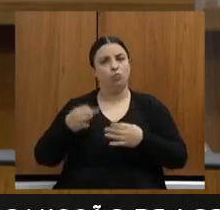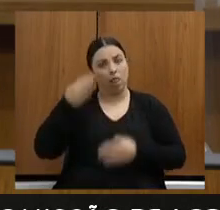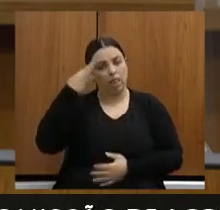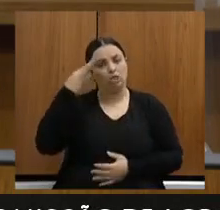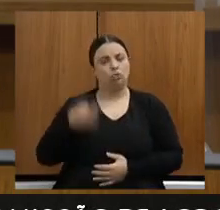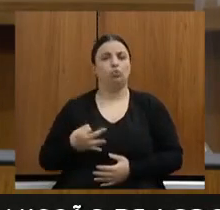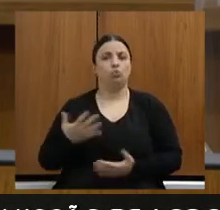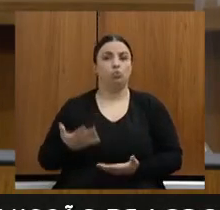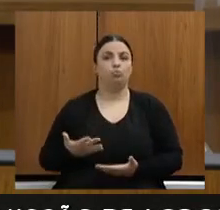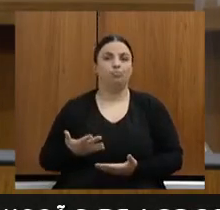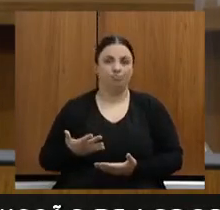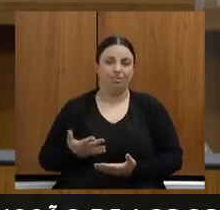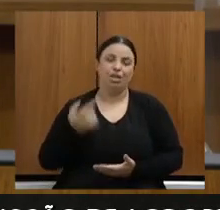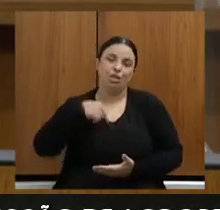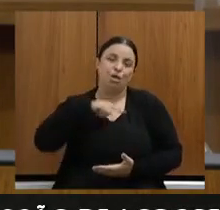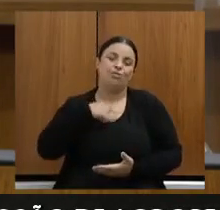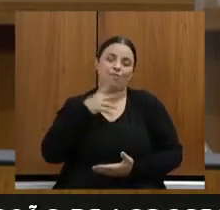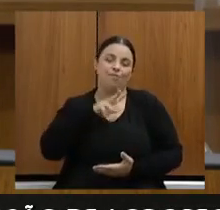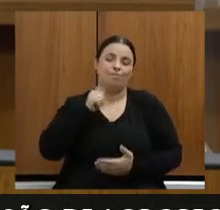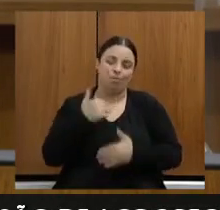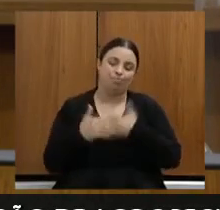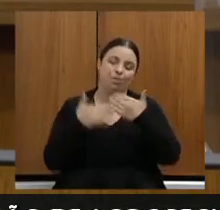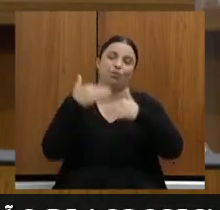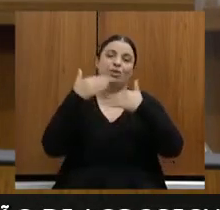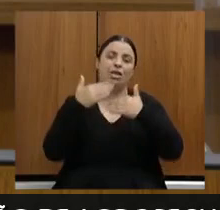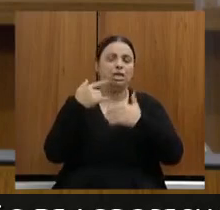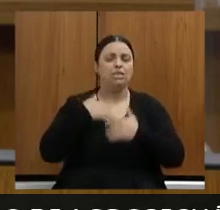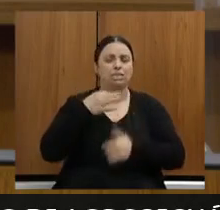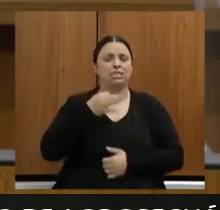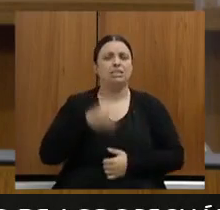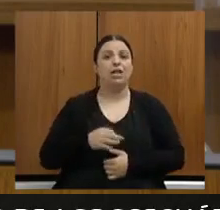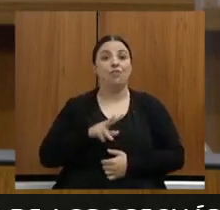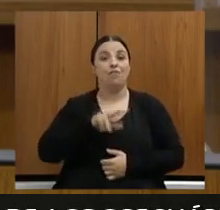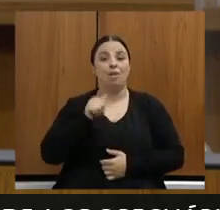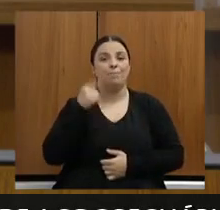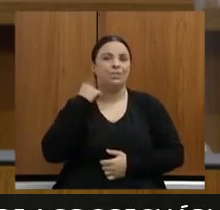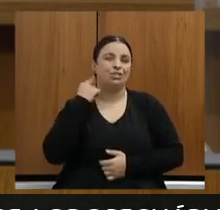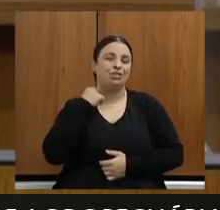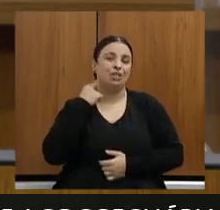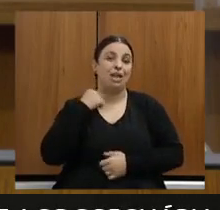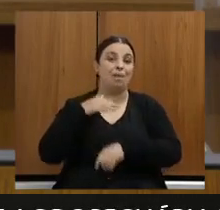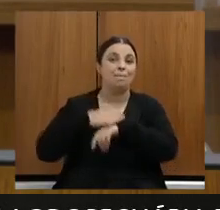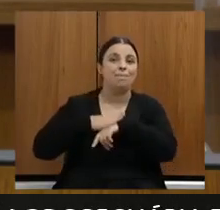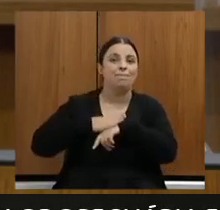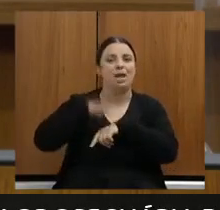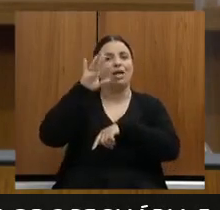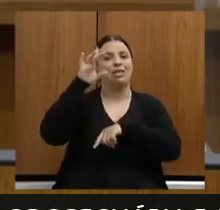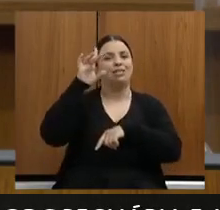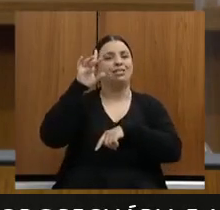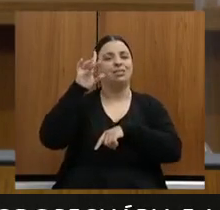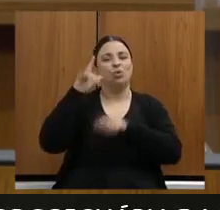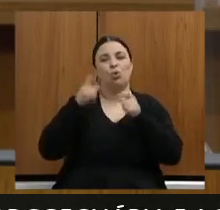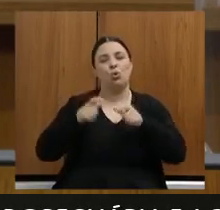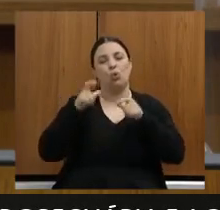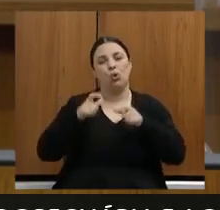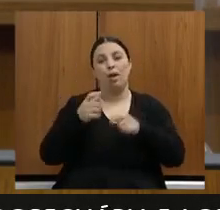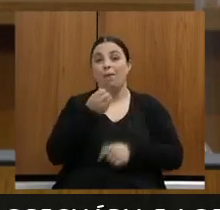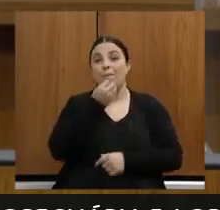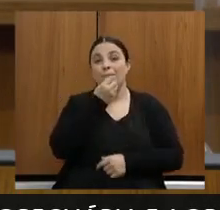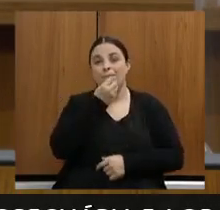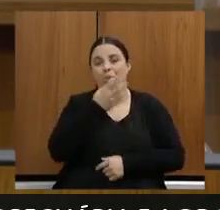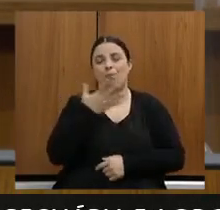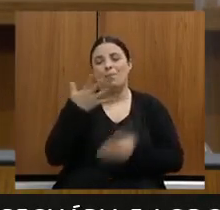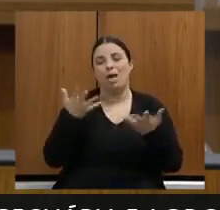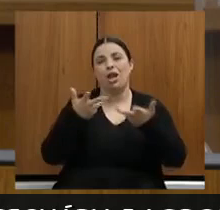tá melhorando e vamos com certeza tornar Minas Gerais cada vez um lugar melhor para se viver